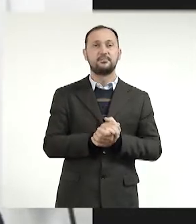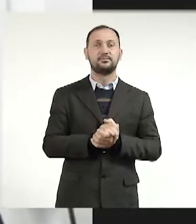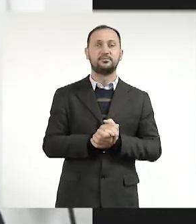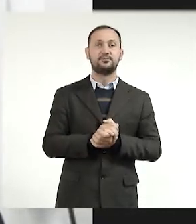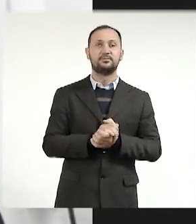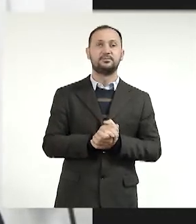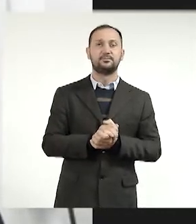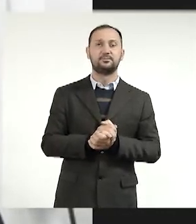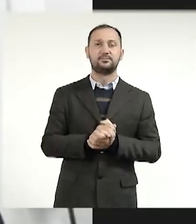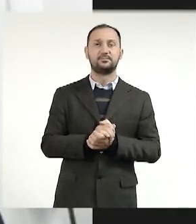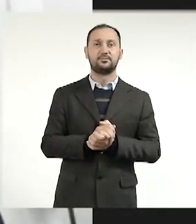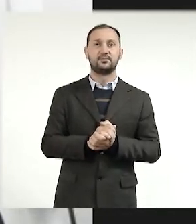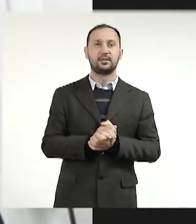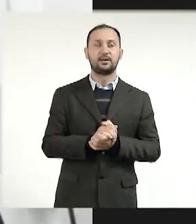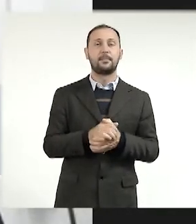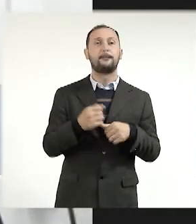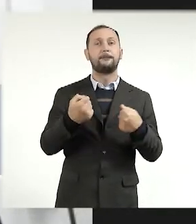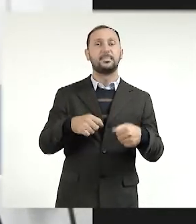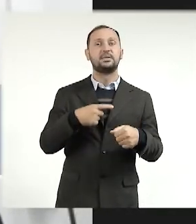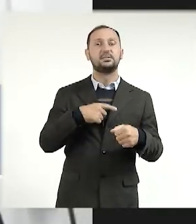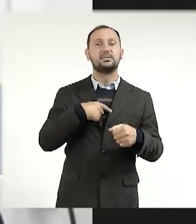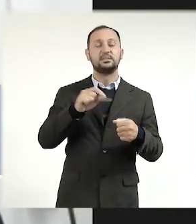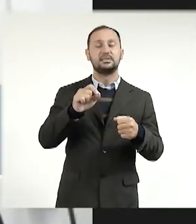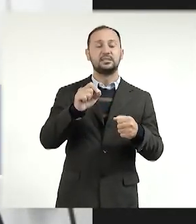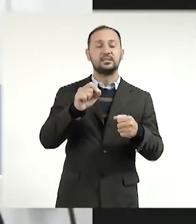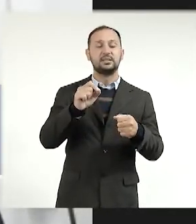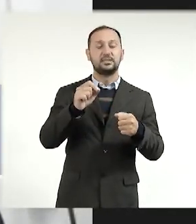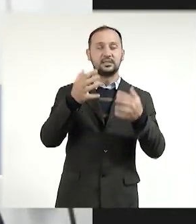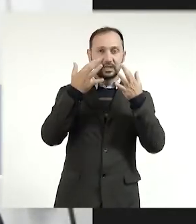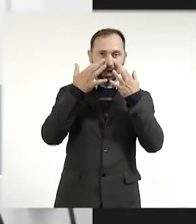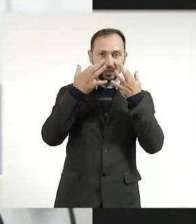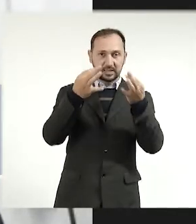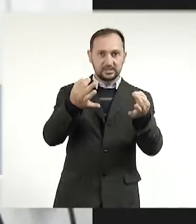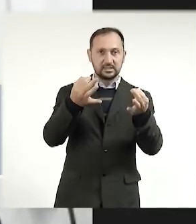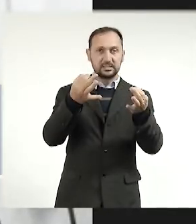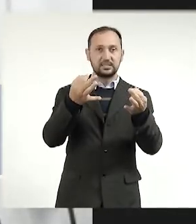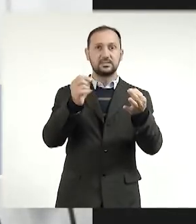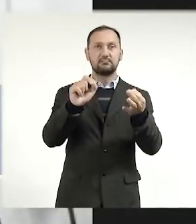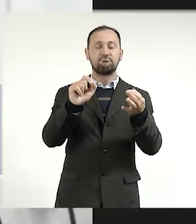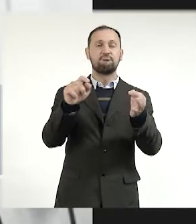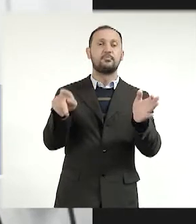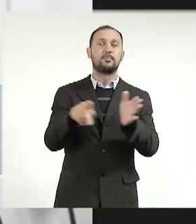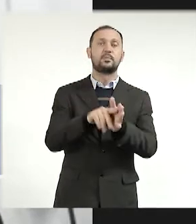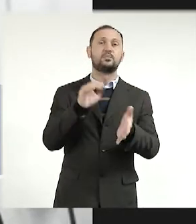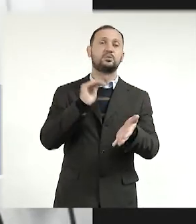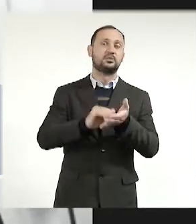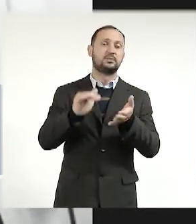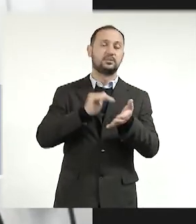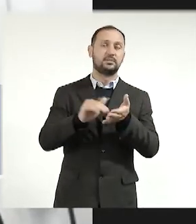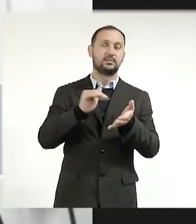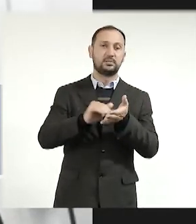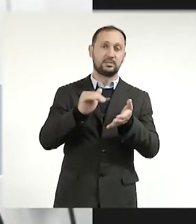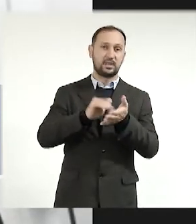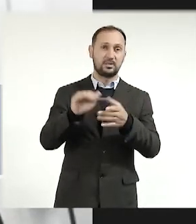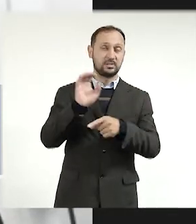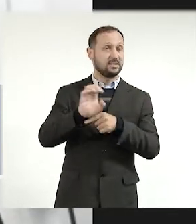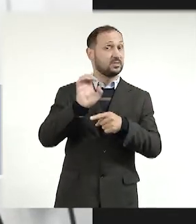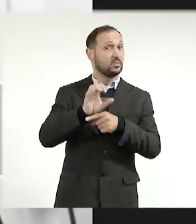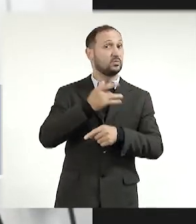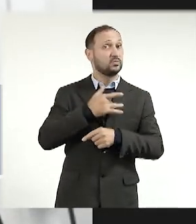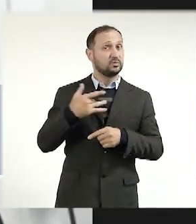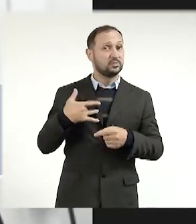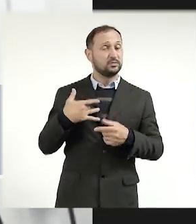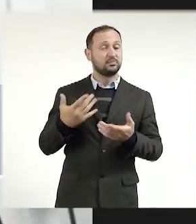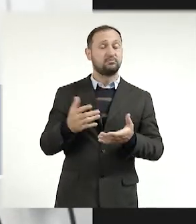vulnerabilidade maior. Então, nós precisamos dessa atenção do secretário estadual